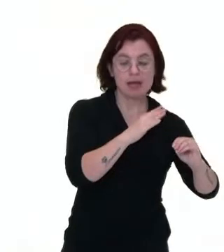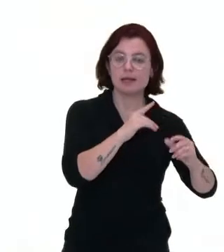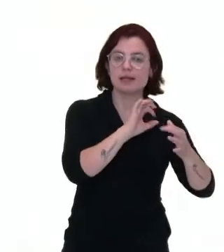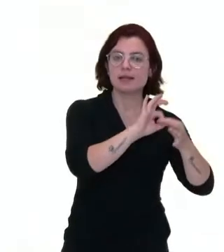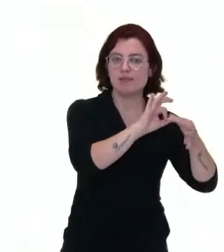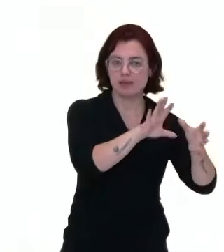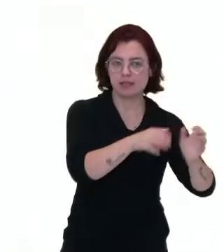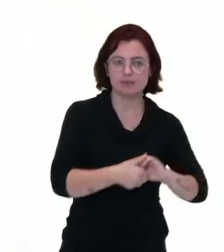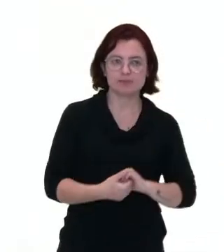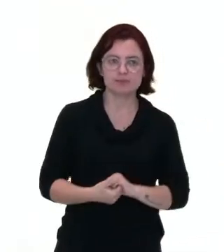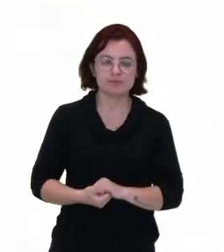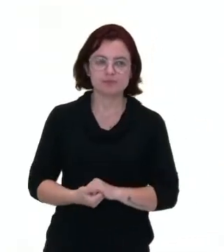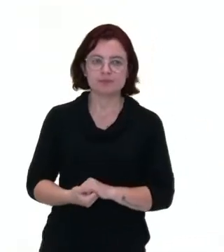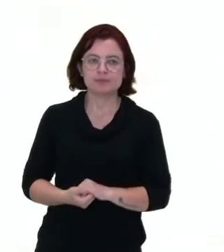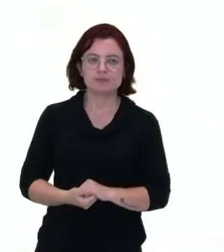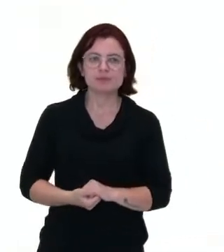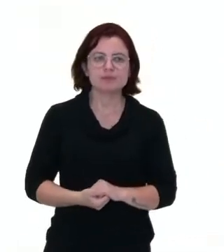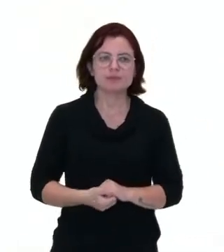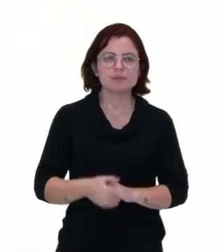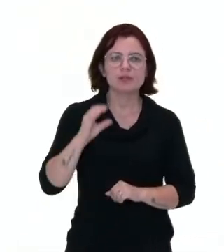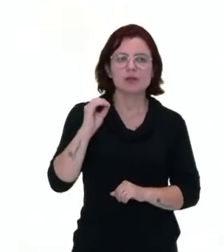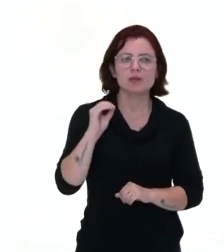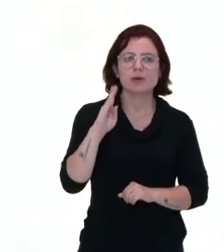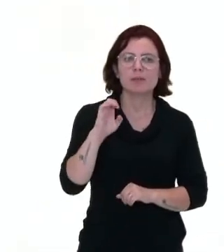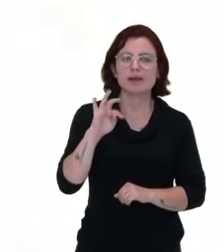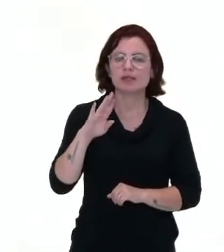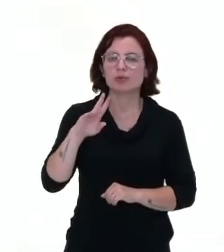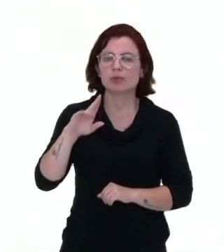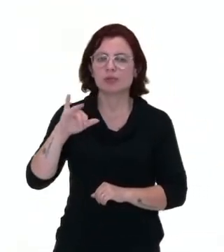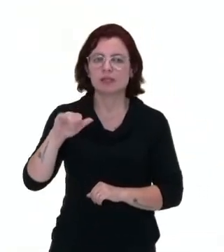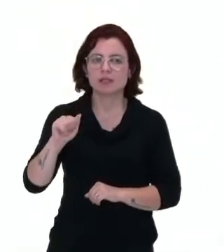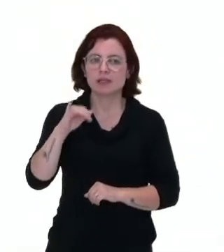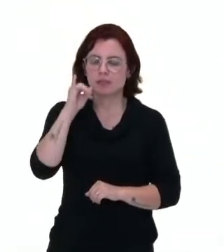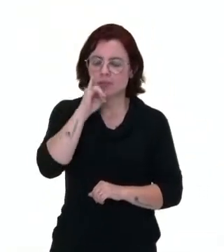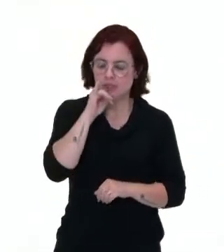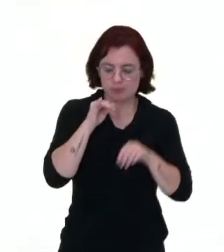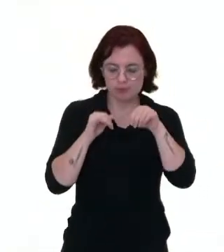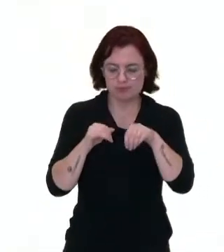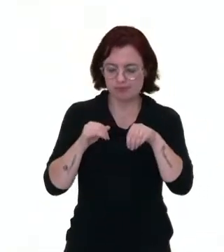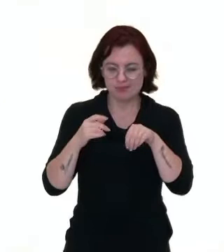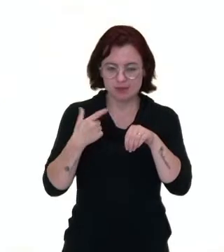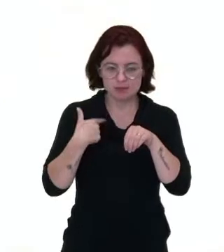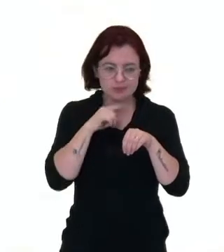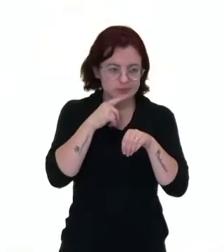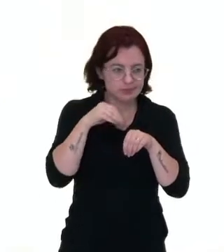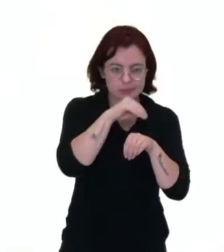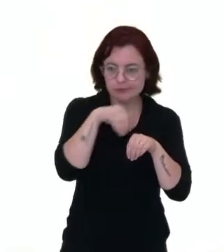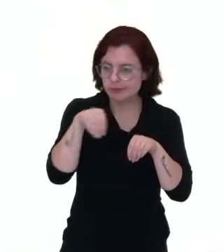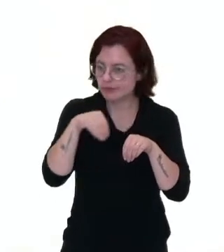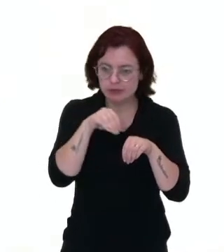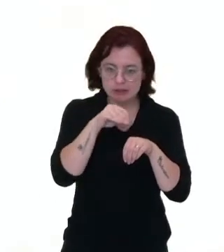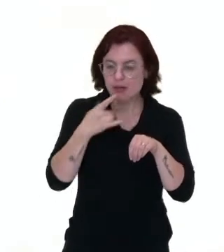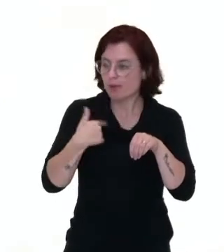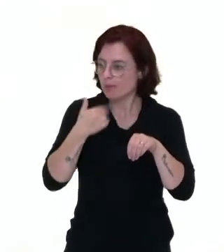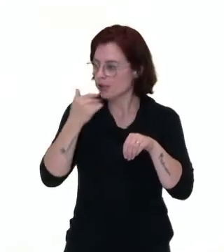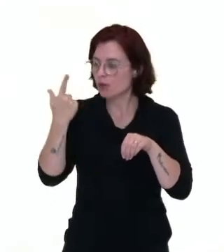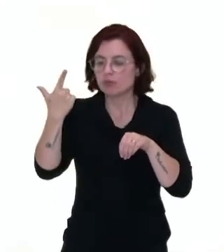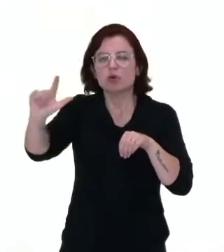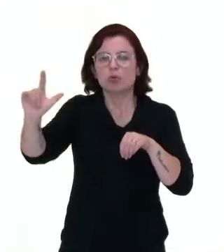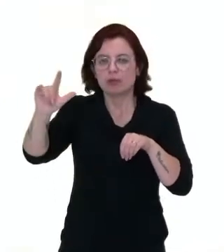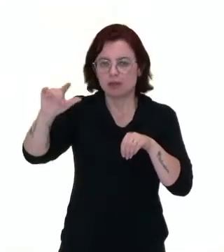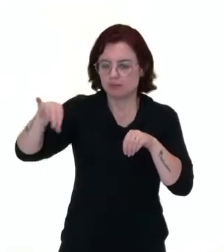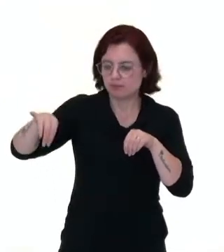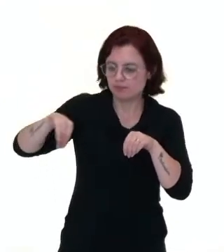A cobertura significa intercalar uma peça entre a peça agressora e o rei em